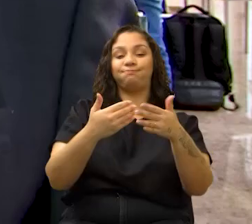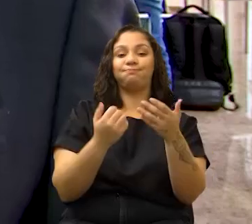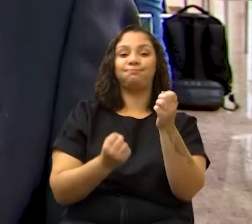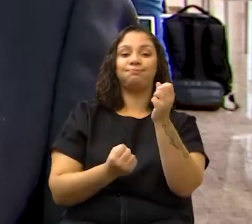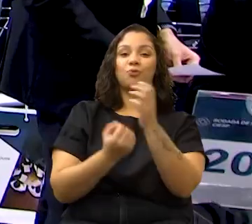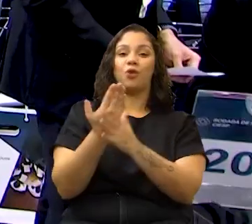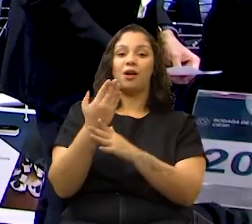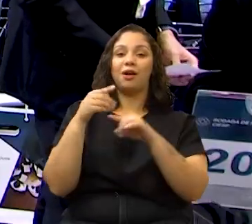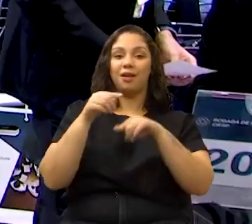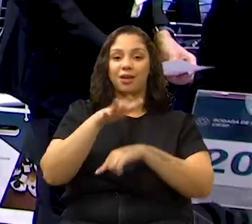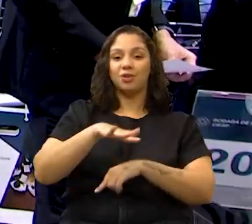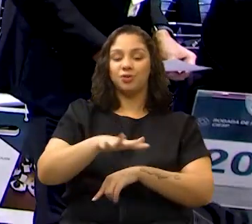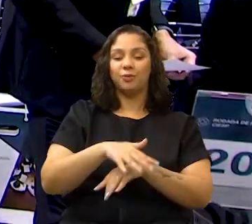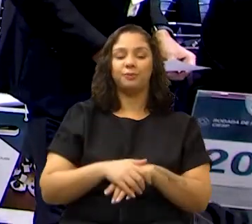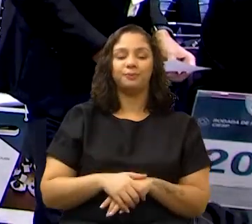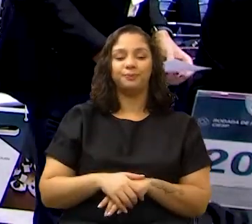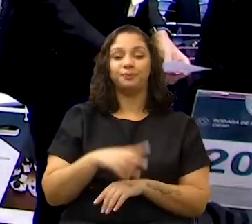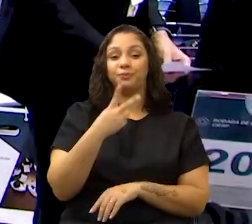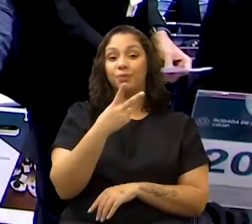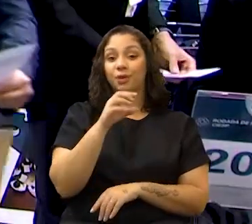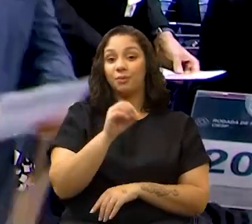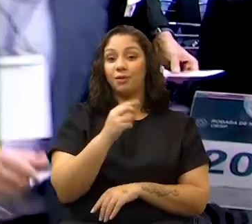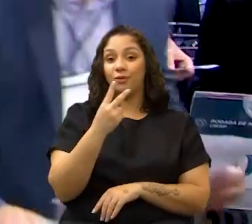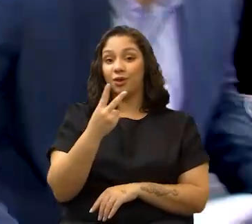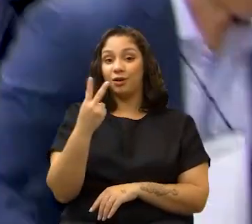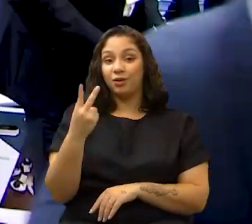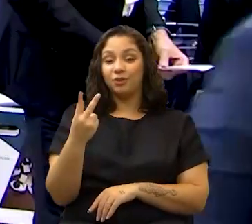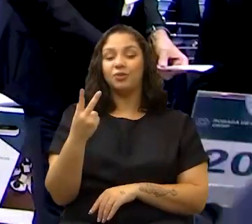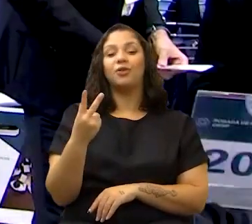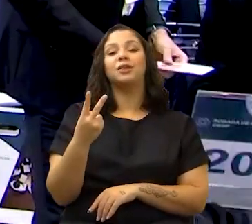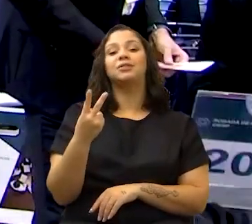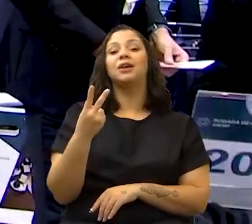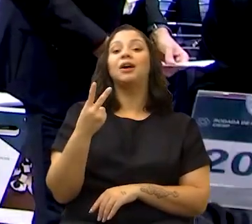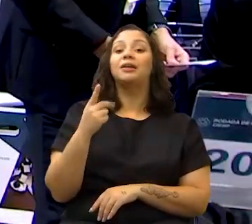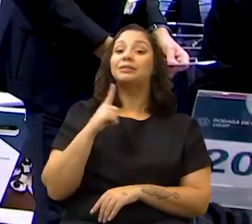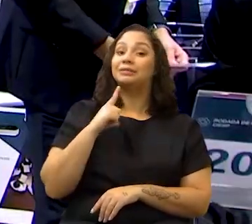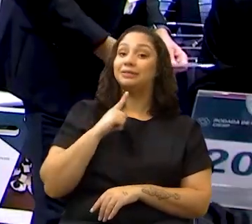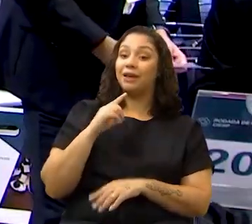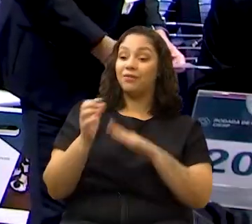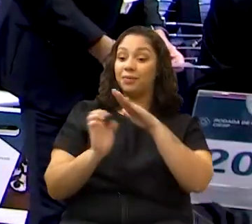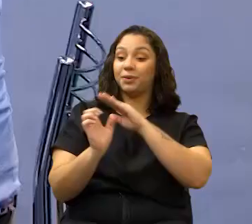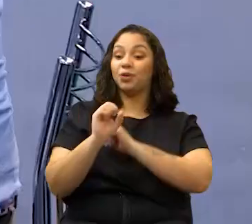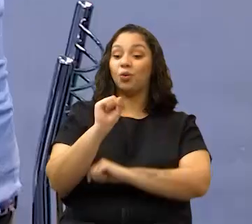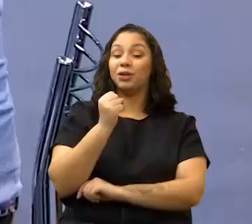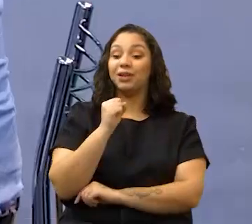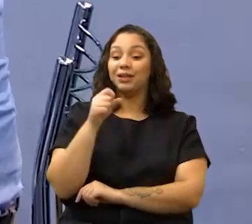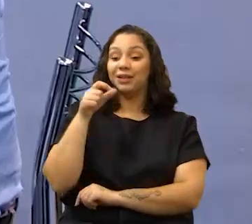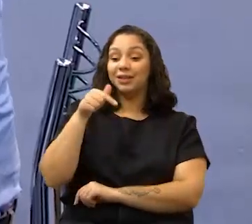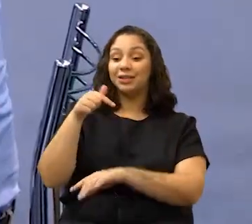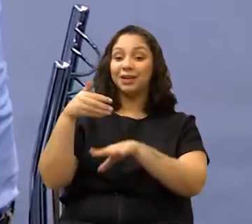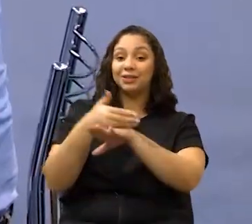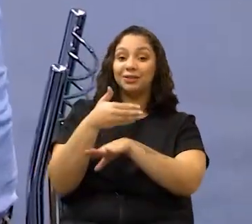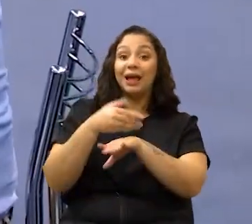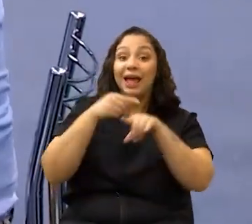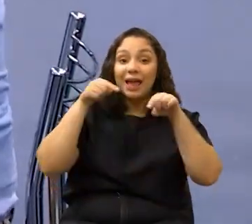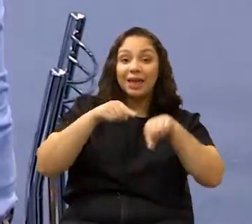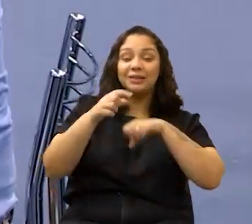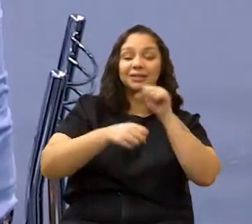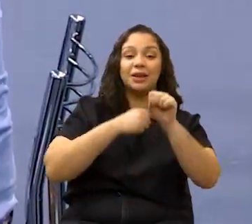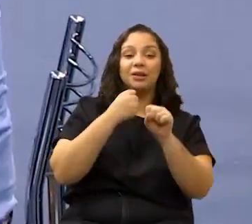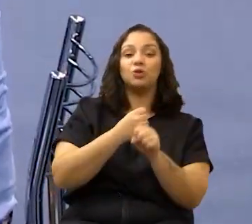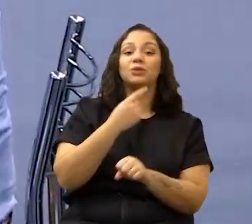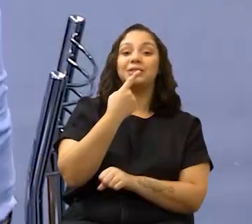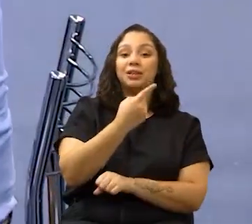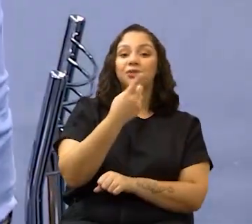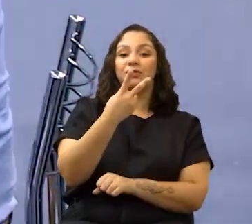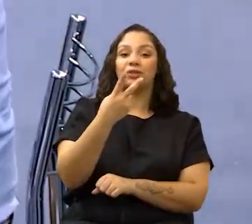local regional. Em 2022, 87 empresas participaram. Este ano, 124